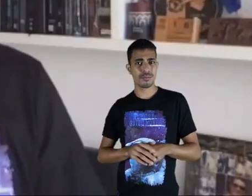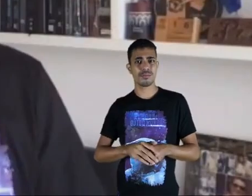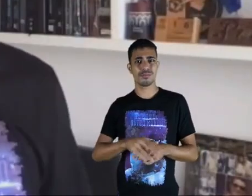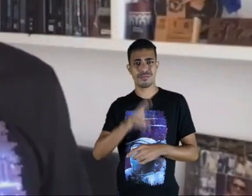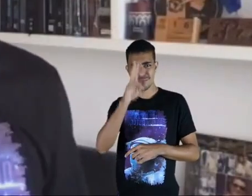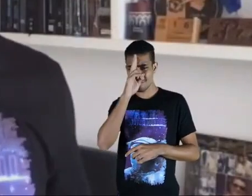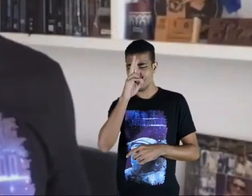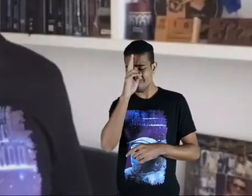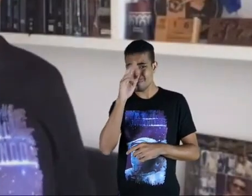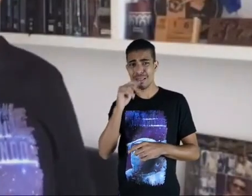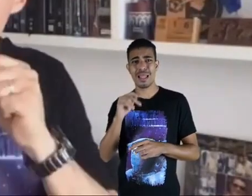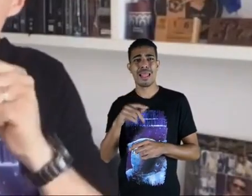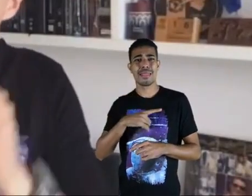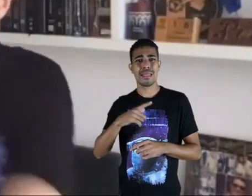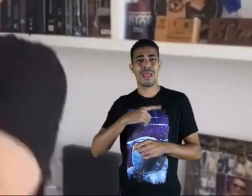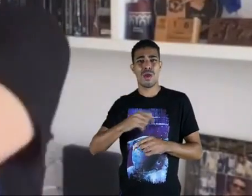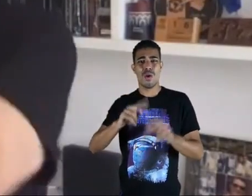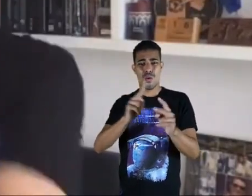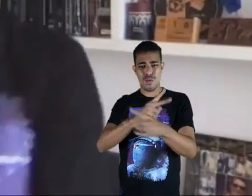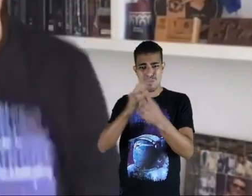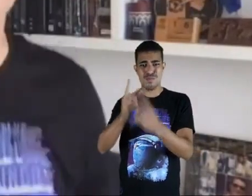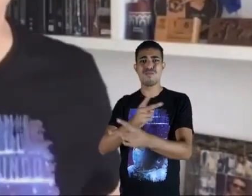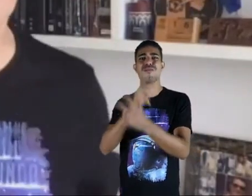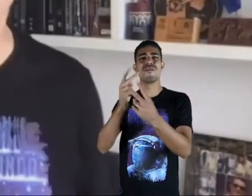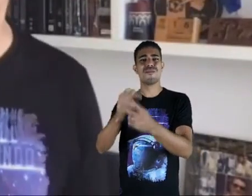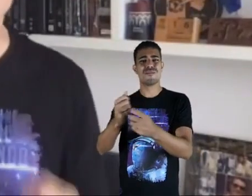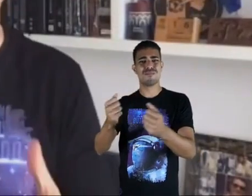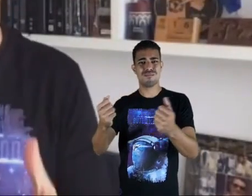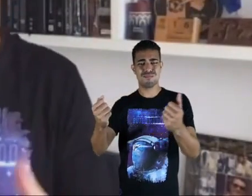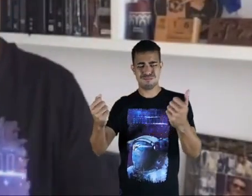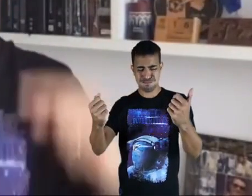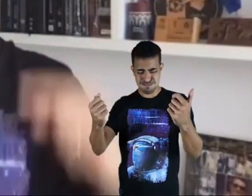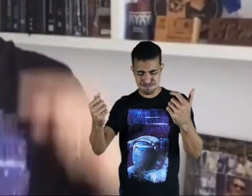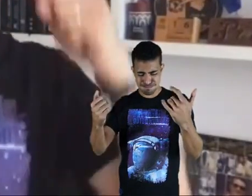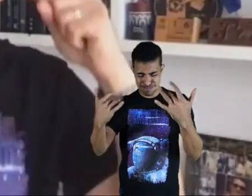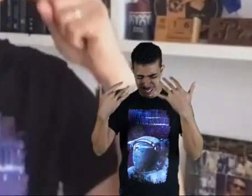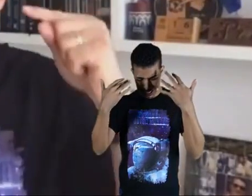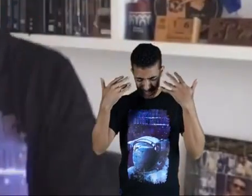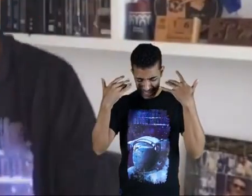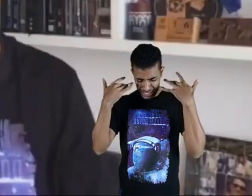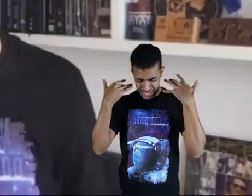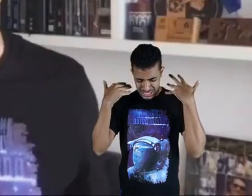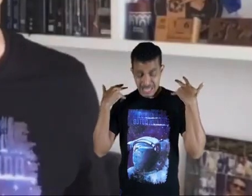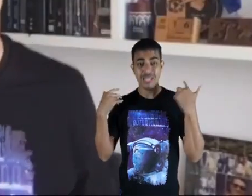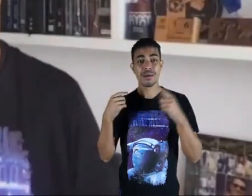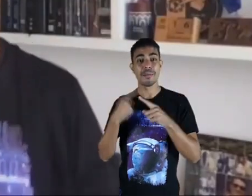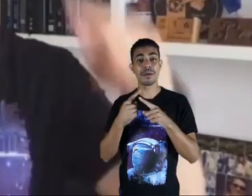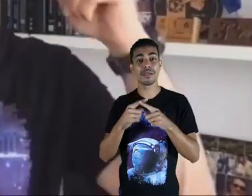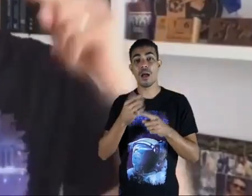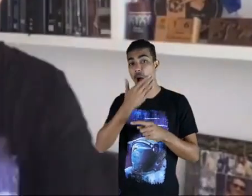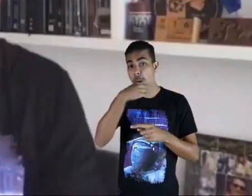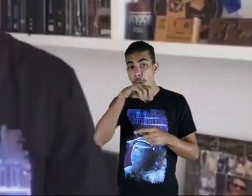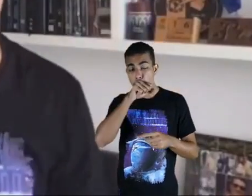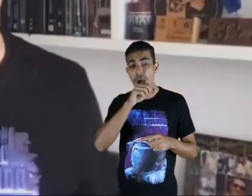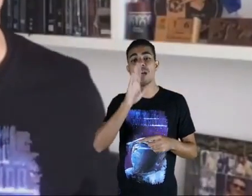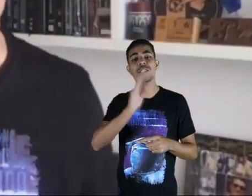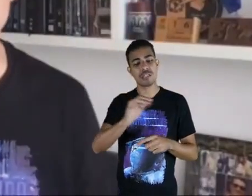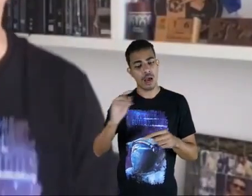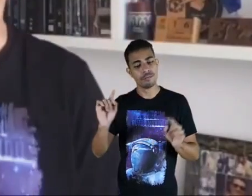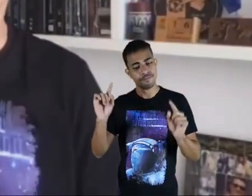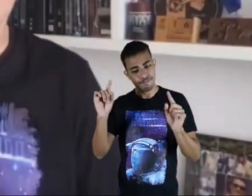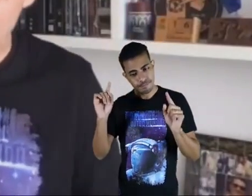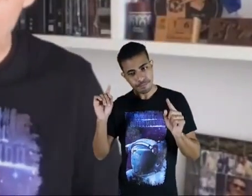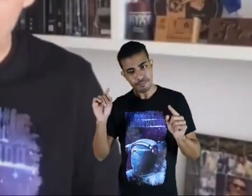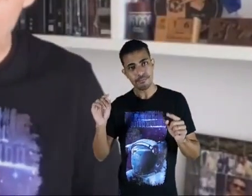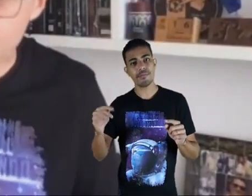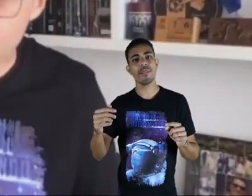e maré, ele avançou confiando no pai que ele tinha, porque o pai havia falado para ele, tinha dado uma